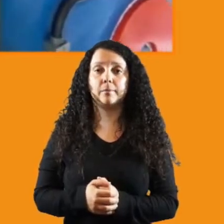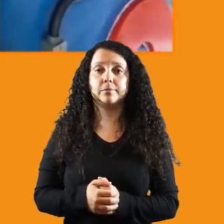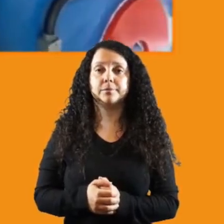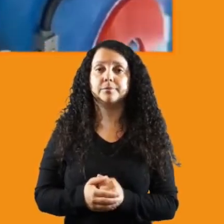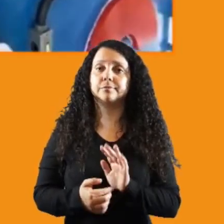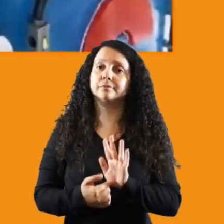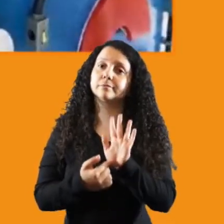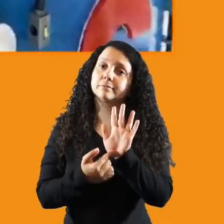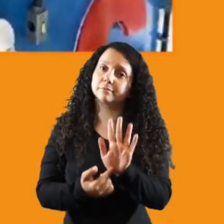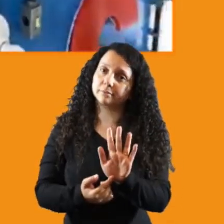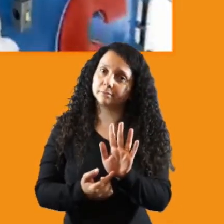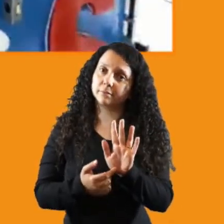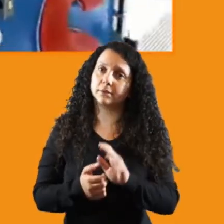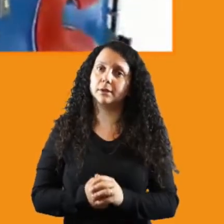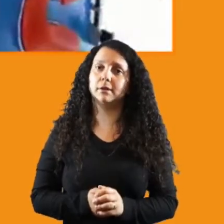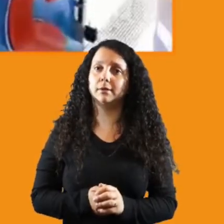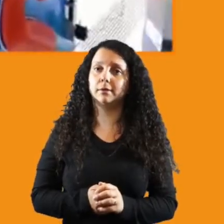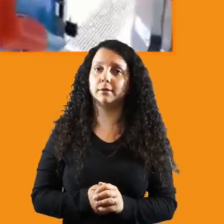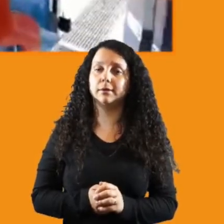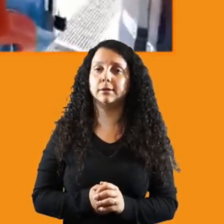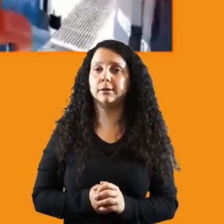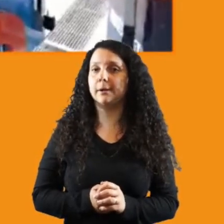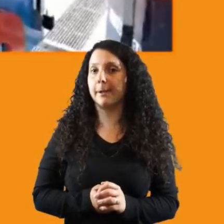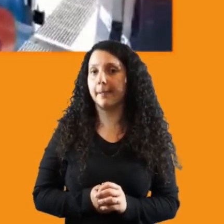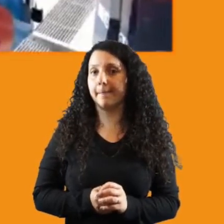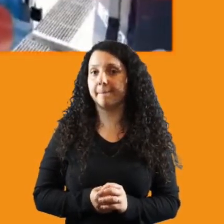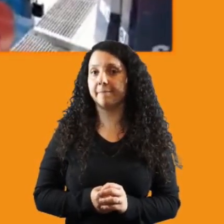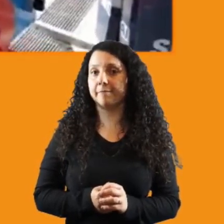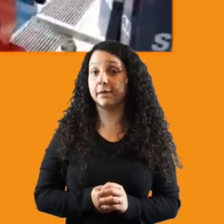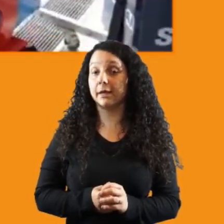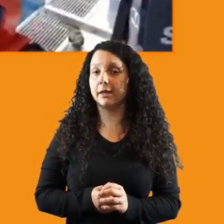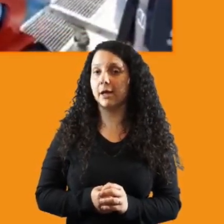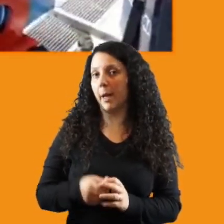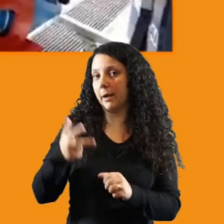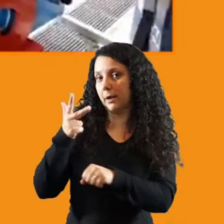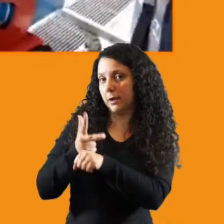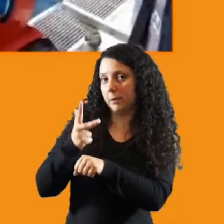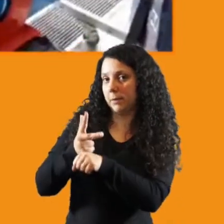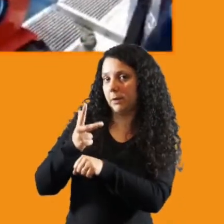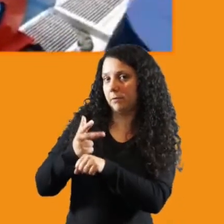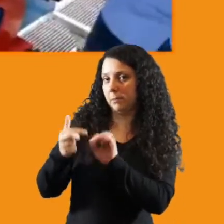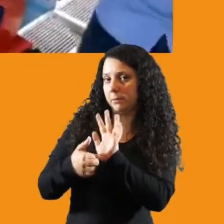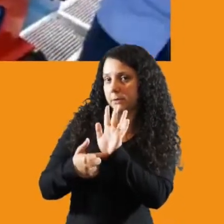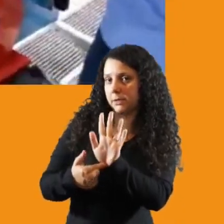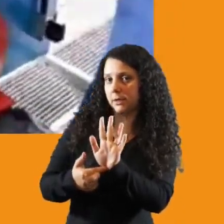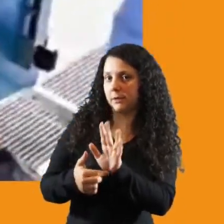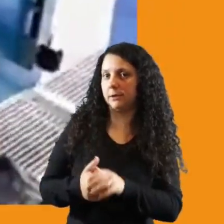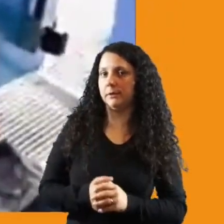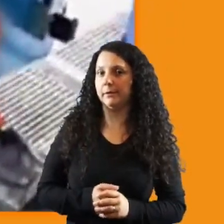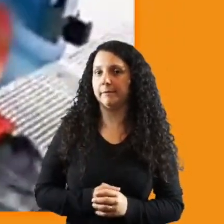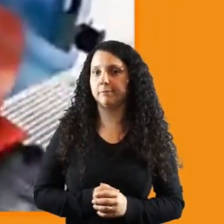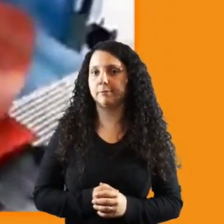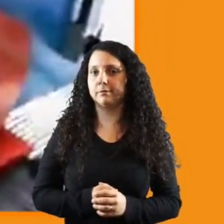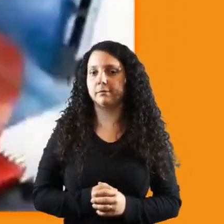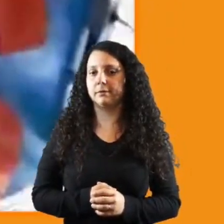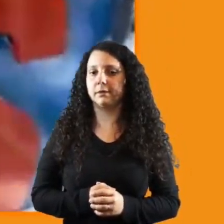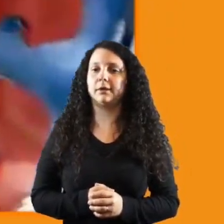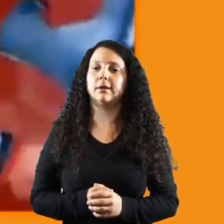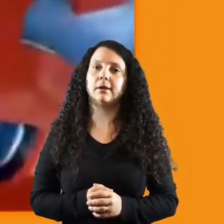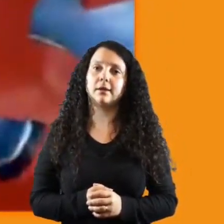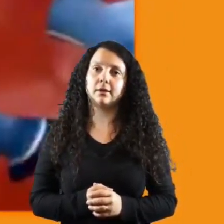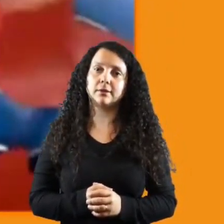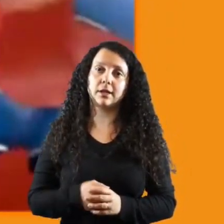uma movimentação que inicialmente a câmera 2 vai pegar aqui, ó, que nós temos a nossa lâmpada aqui, ó, ligada.